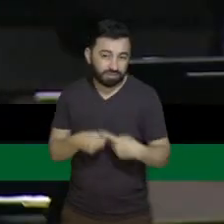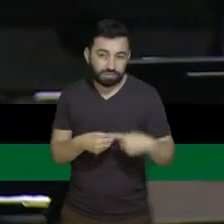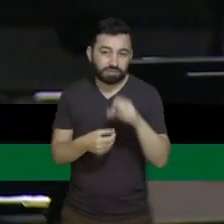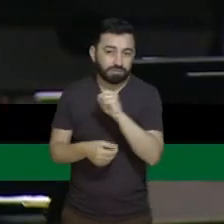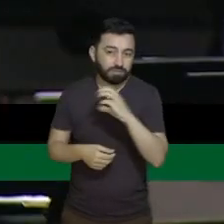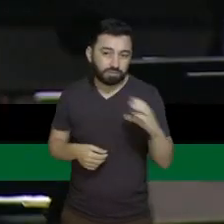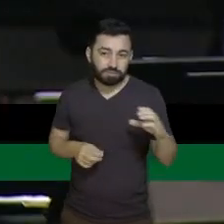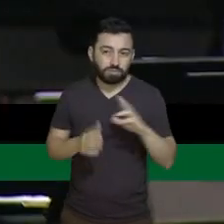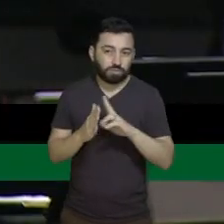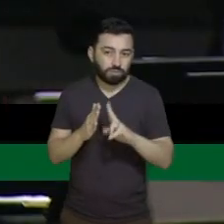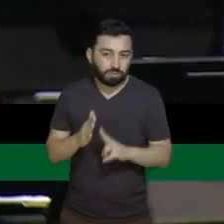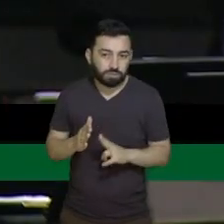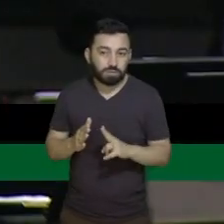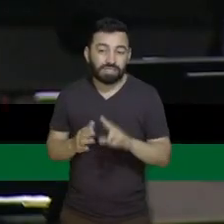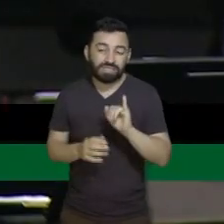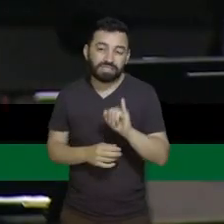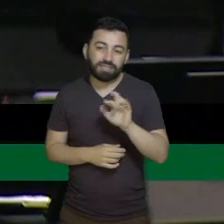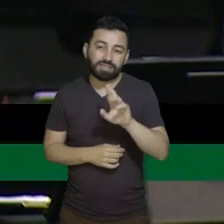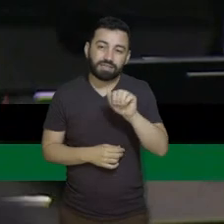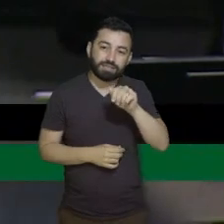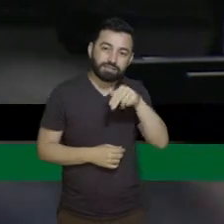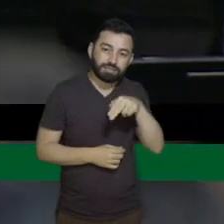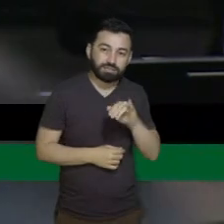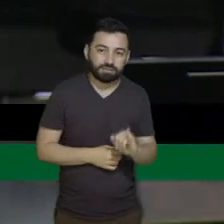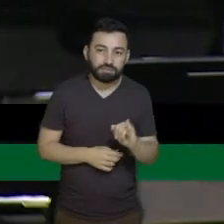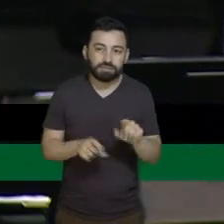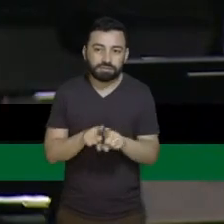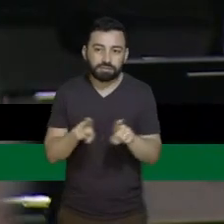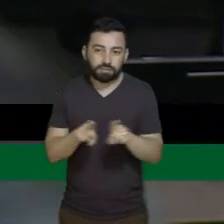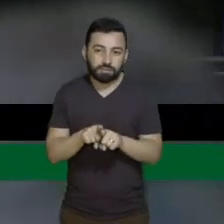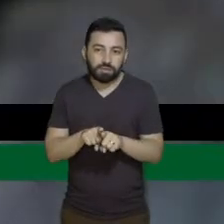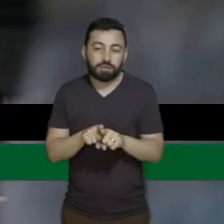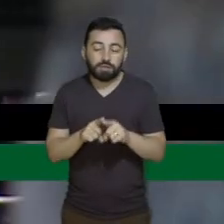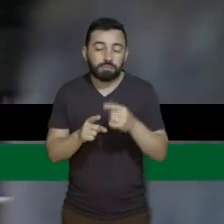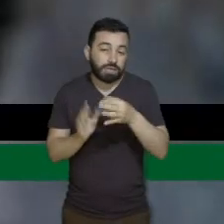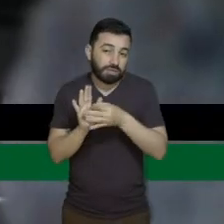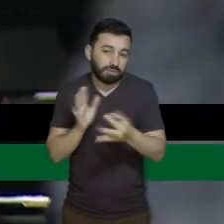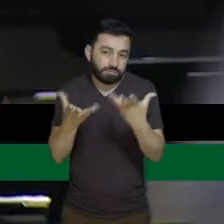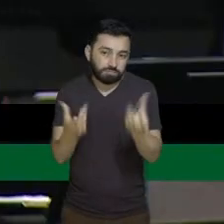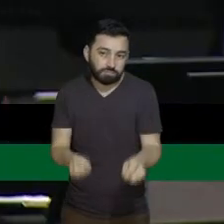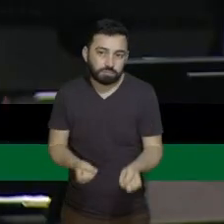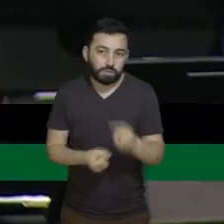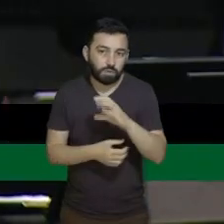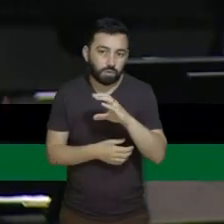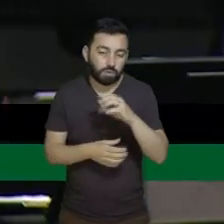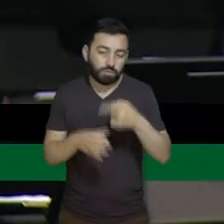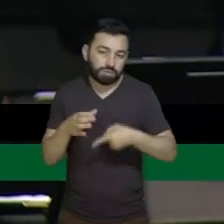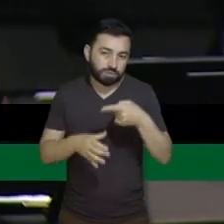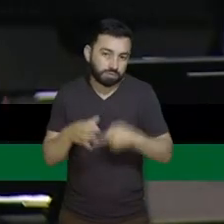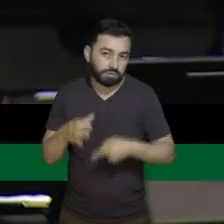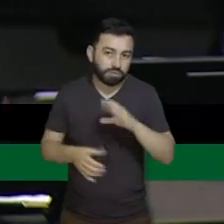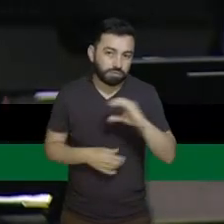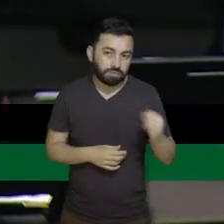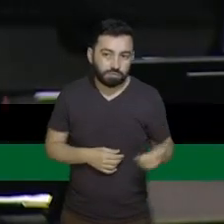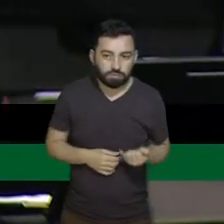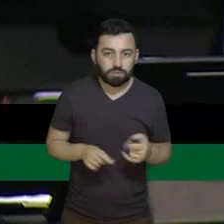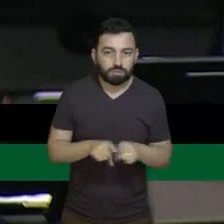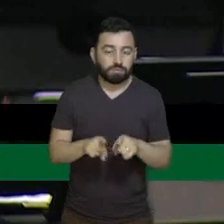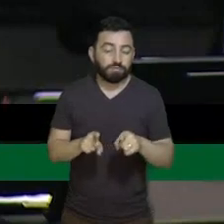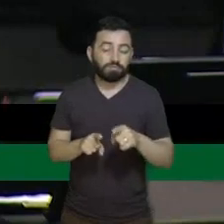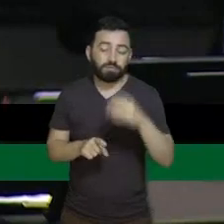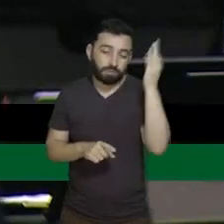de denominar o município de Irani, o berço do contestado. Pareceres favoráveis das comissões de Constituição e Justiça, relator deputado Fabiano da